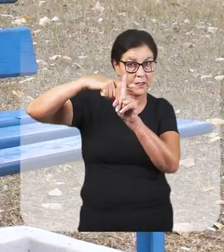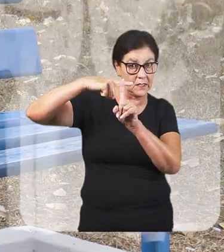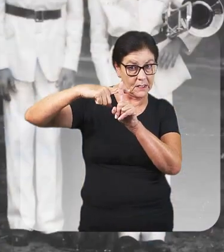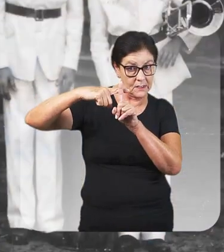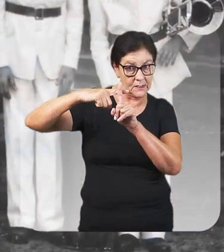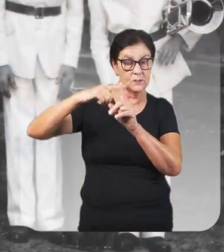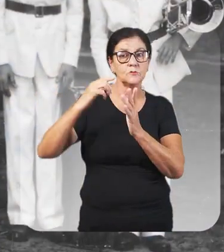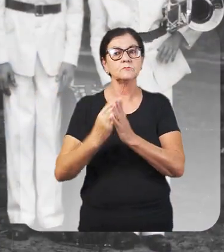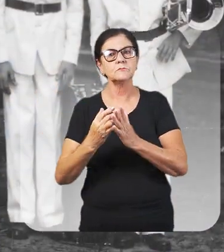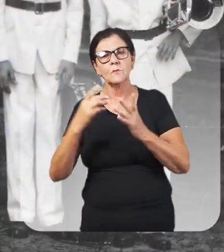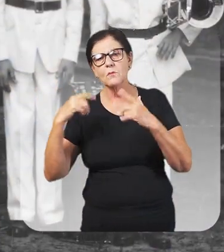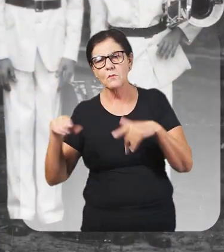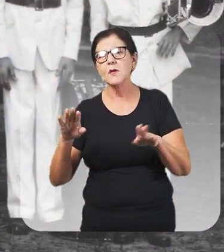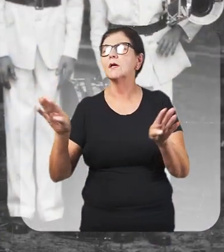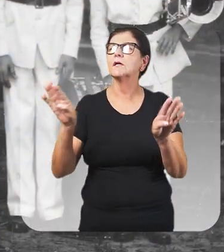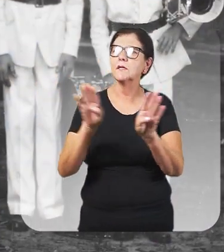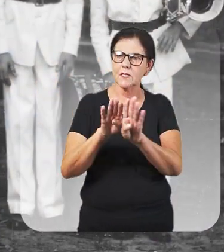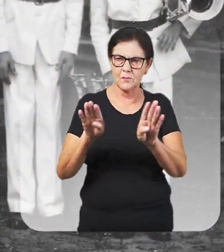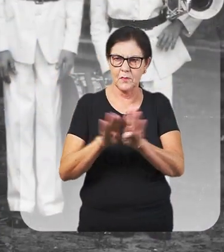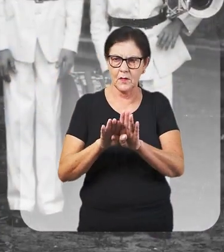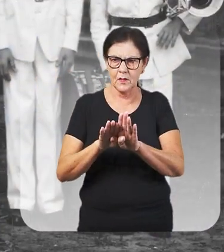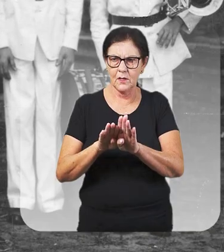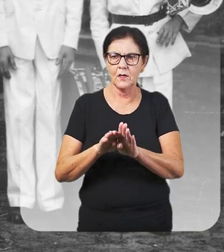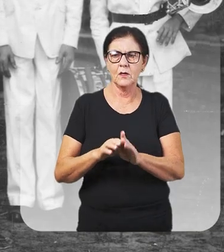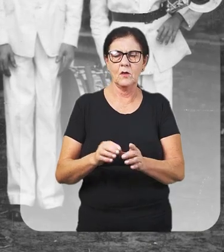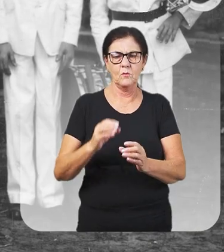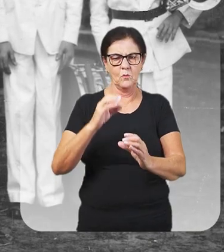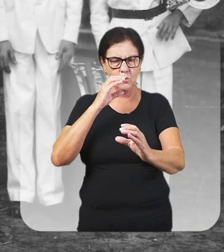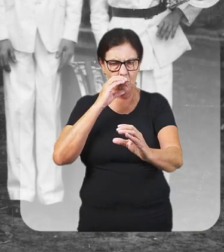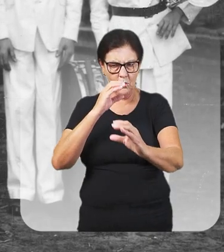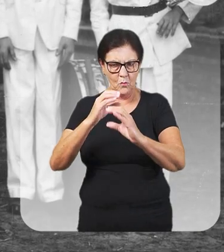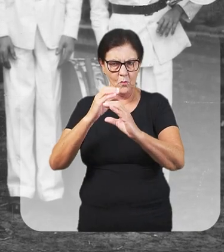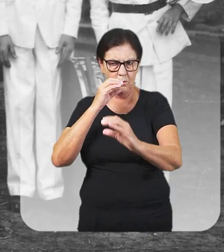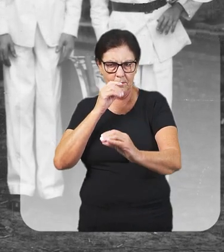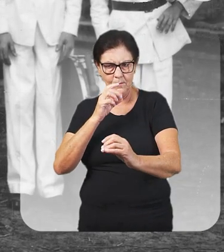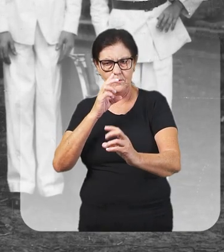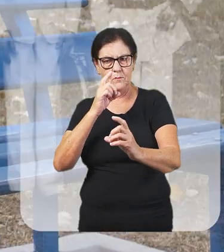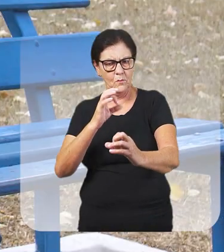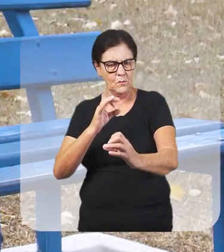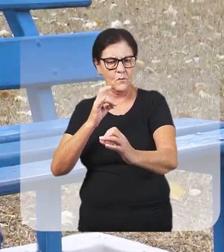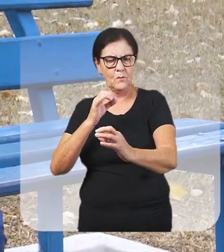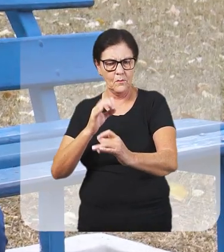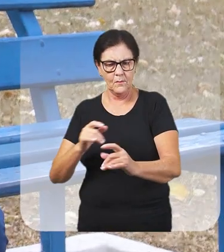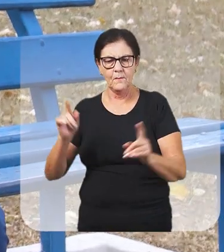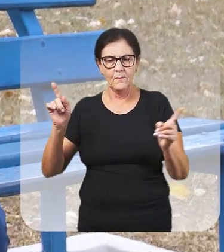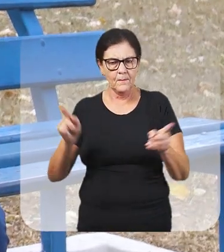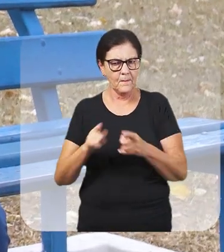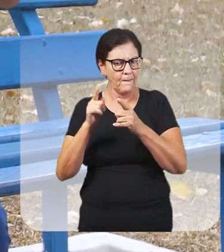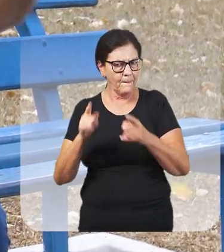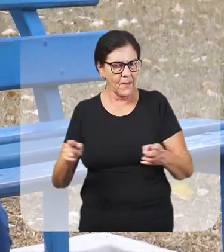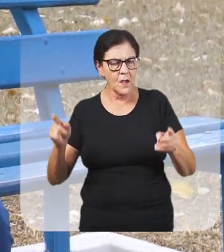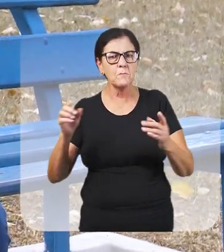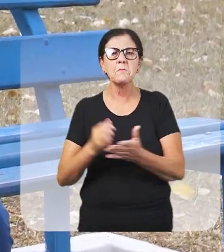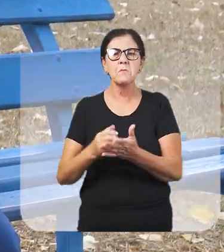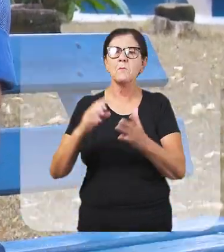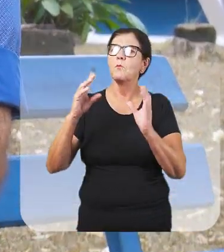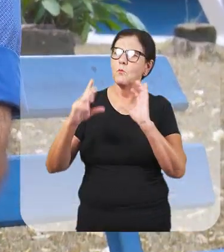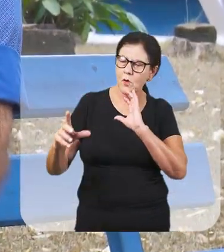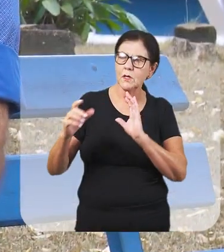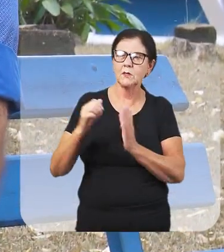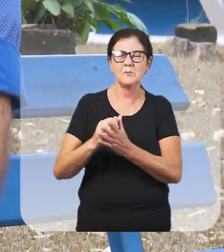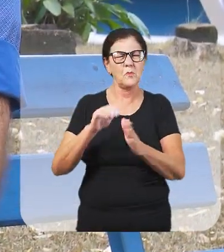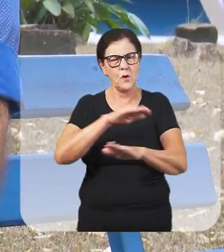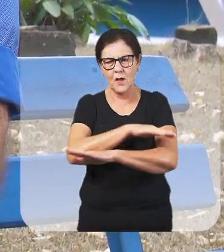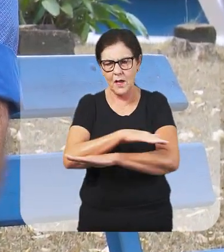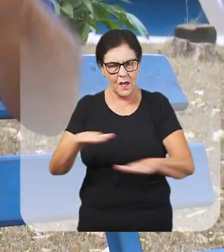e também participou da banda de música infantil que existia na nossa cidade. Após o término dos seus estudos, ele mudou-se para a